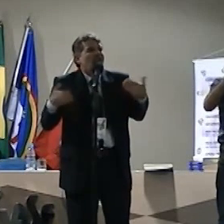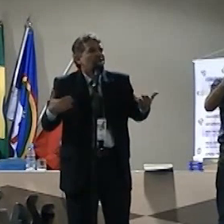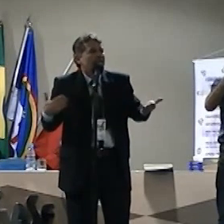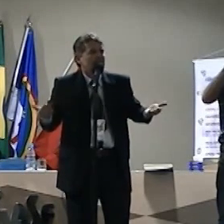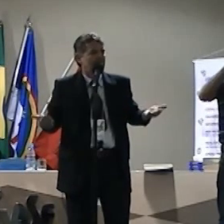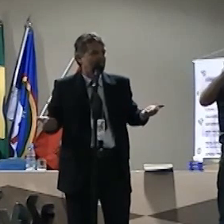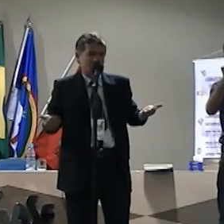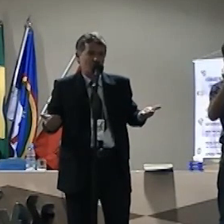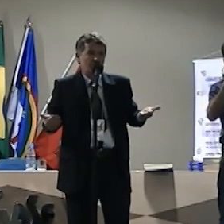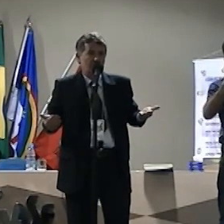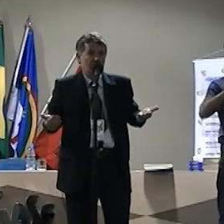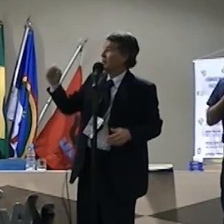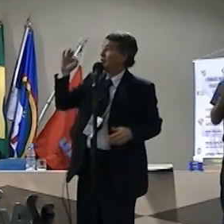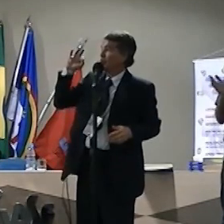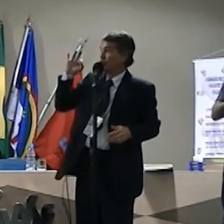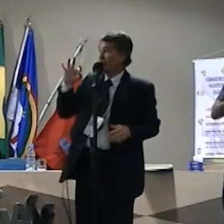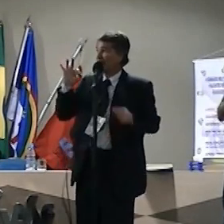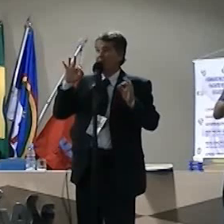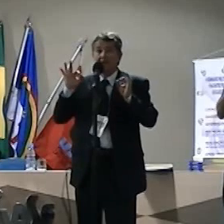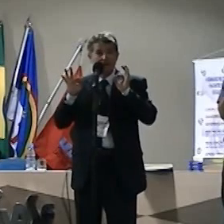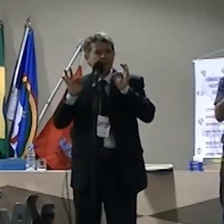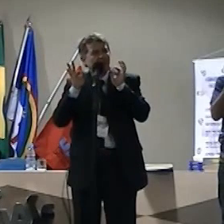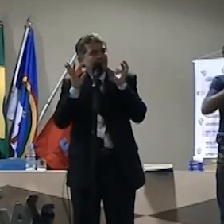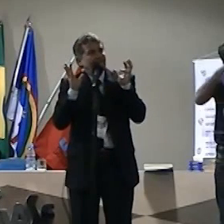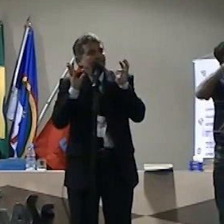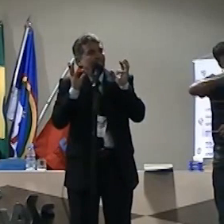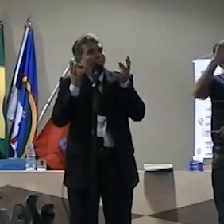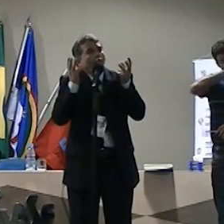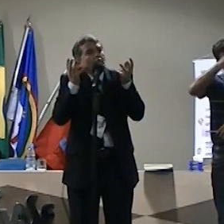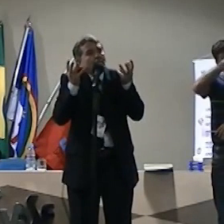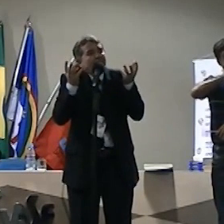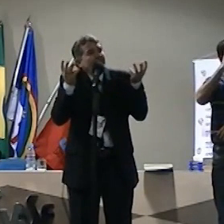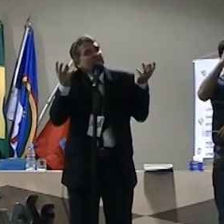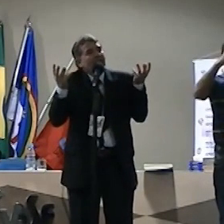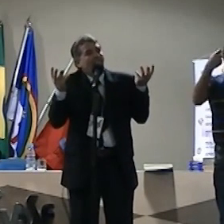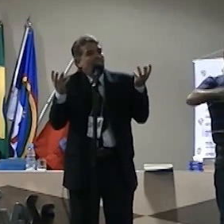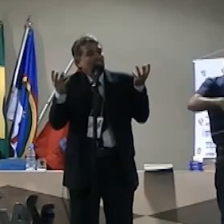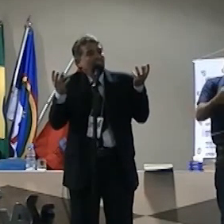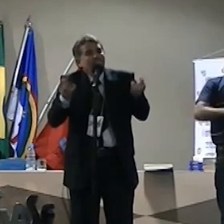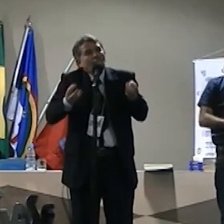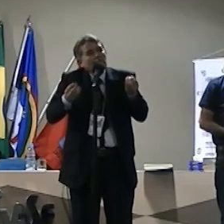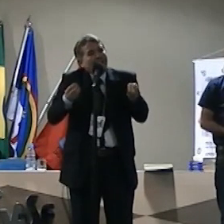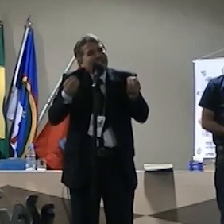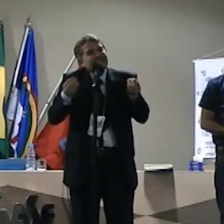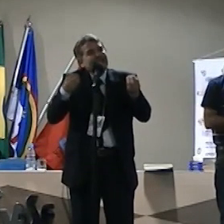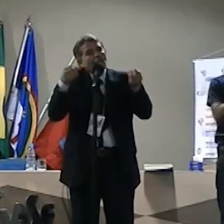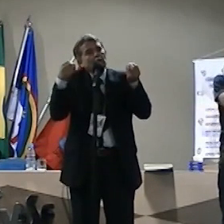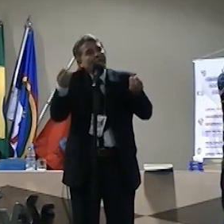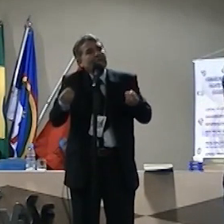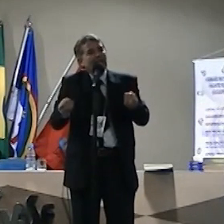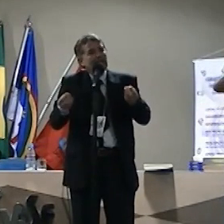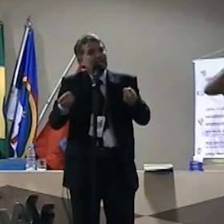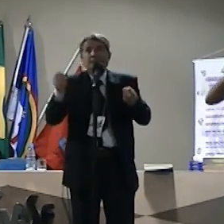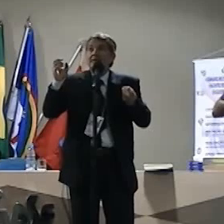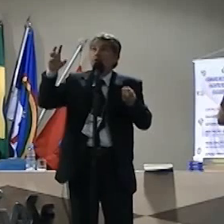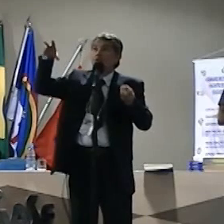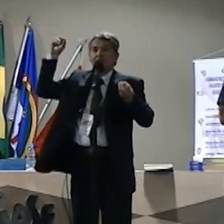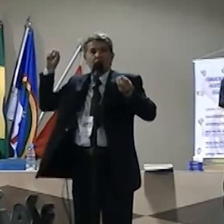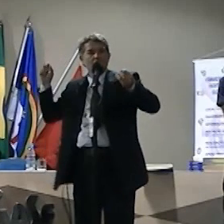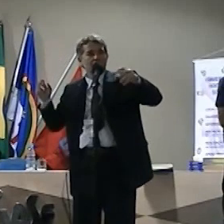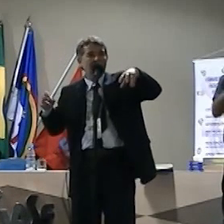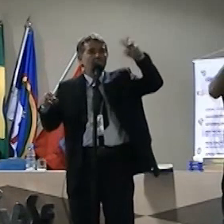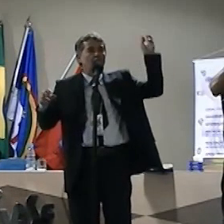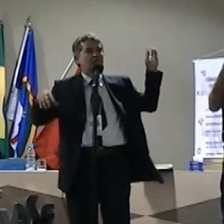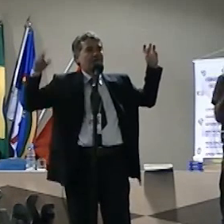tem direito de saber das coisas. Então a cultura familiar, gente, cultura familiar. Meus pais têm a cultura deles, que aprenderam